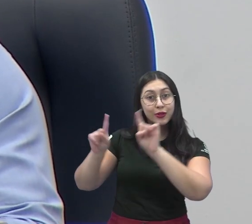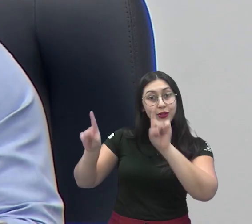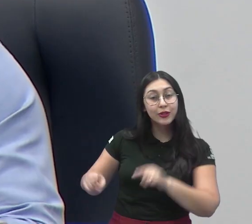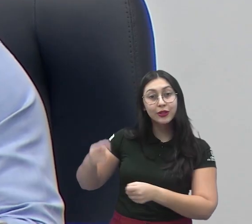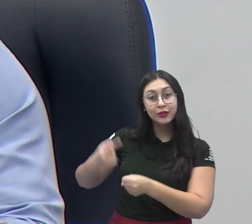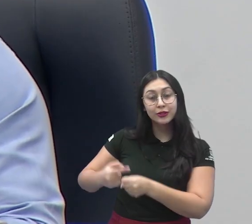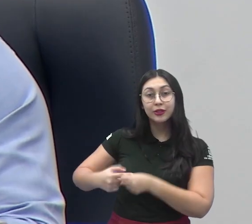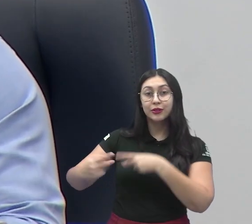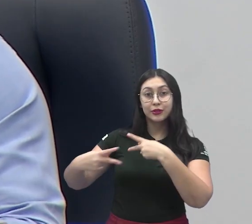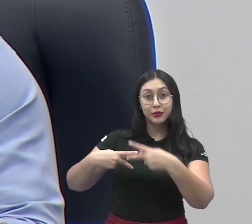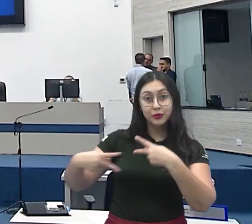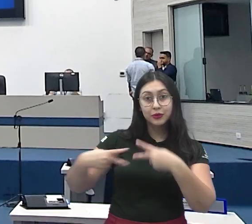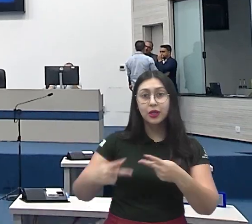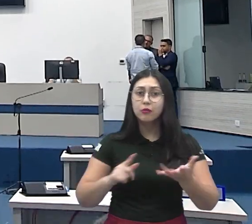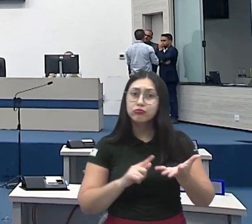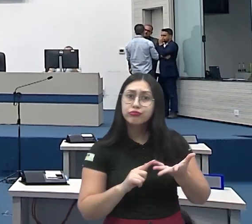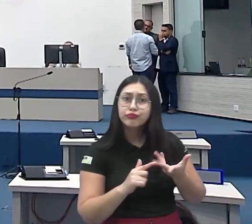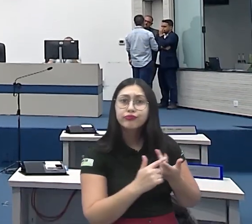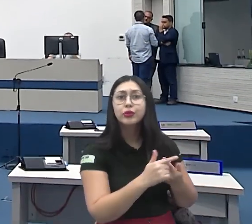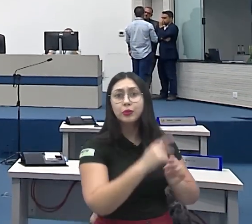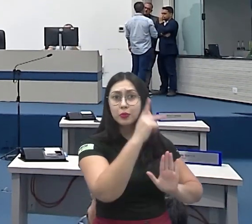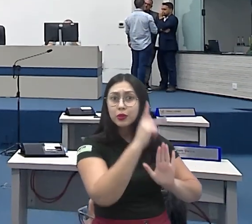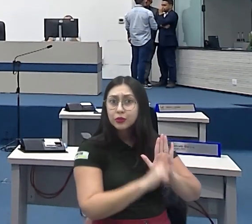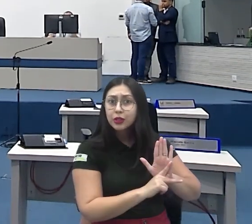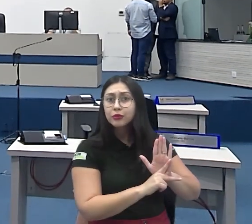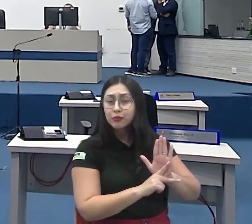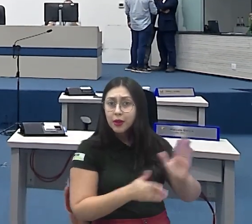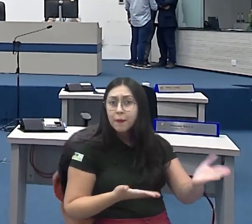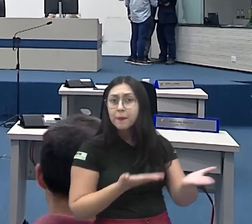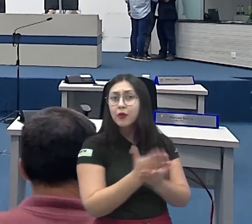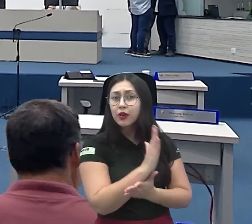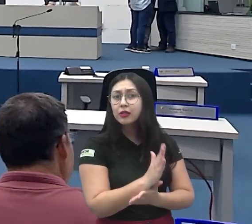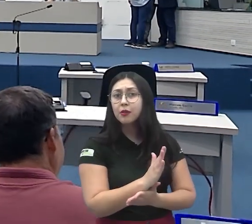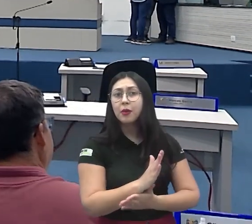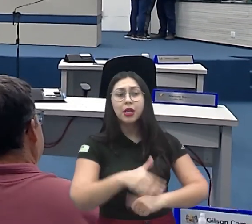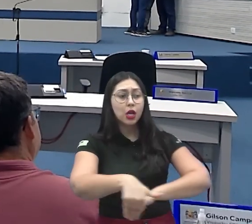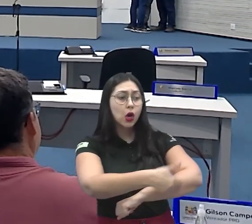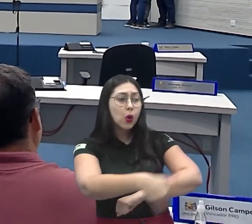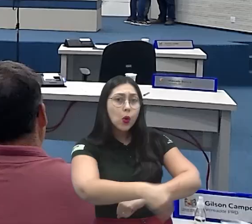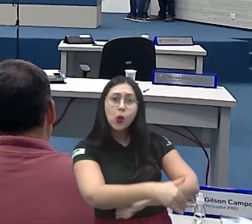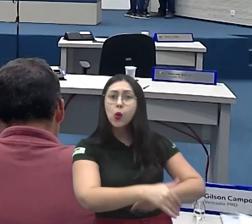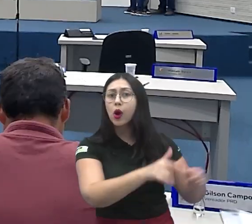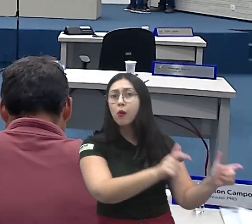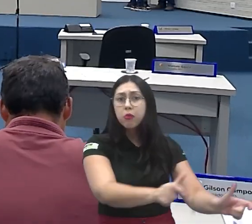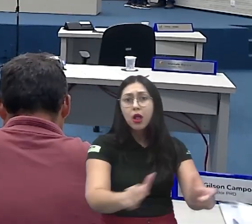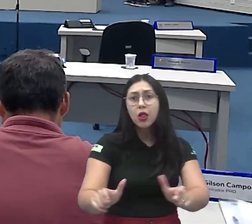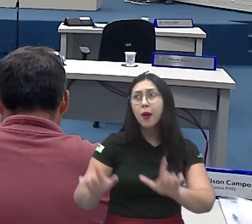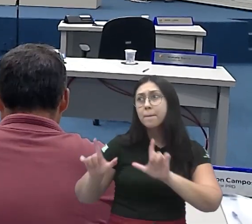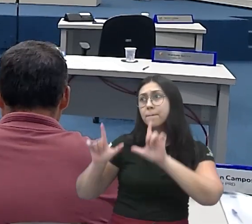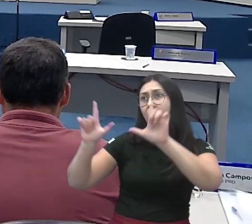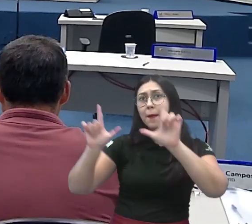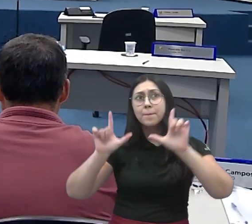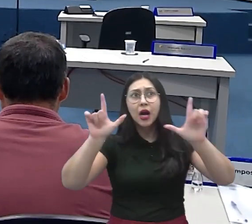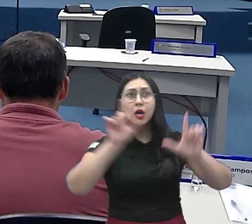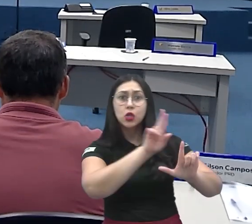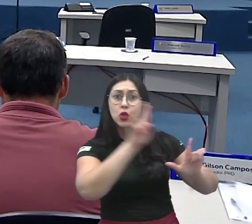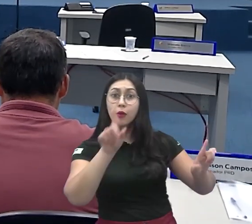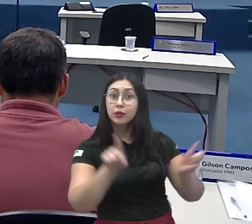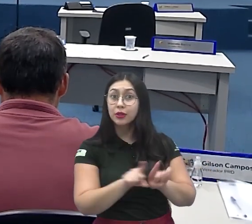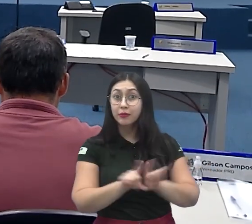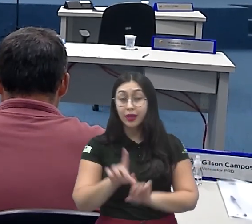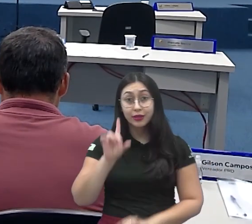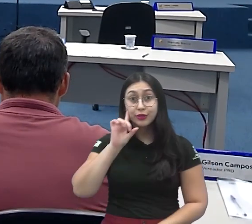Servidor Público Municipal. Outros projetos aprovados são para a denominação de áreas públicas e criação de